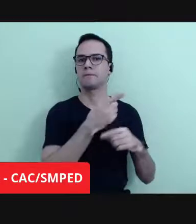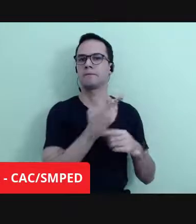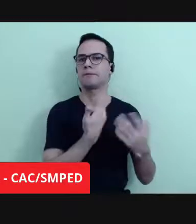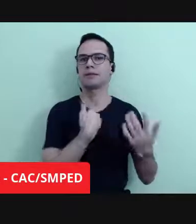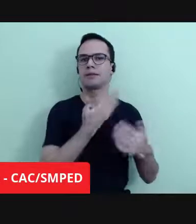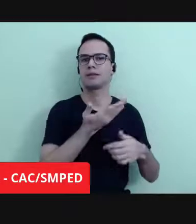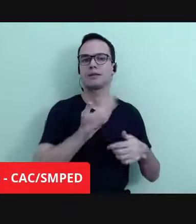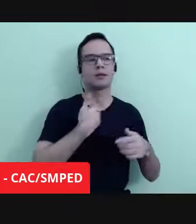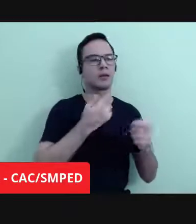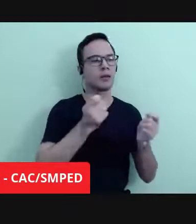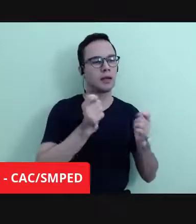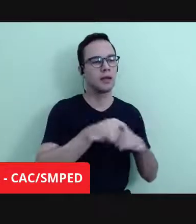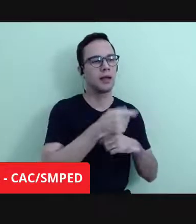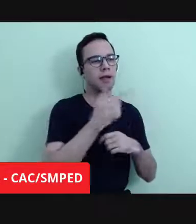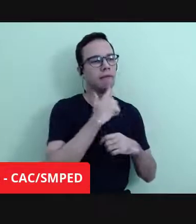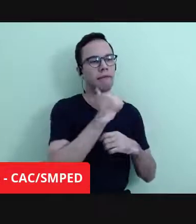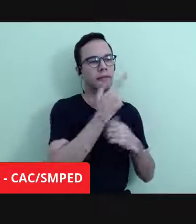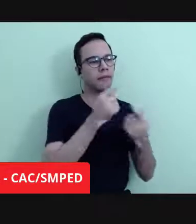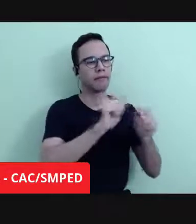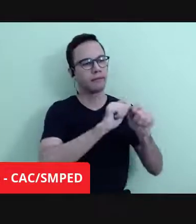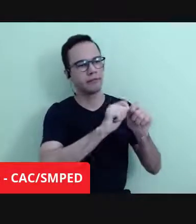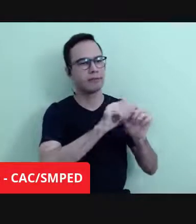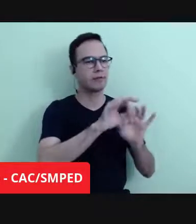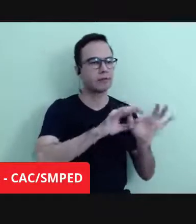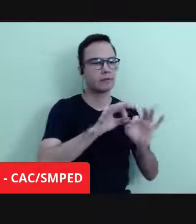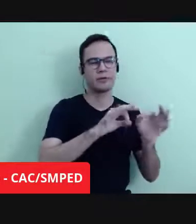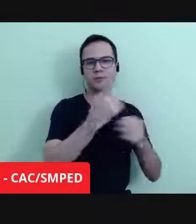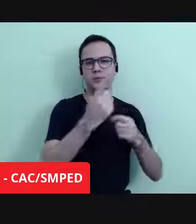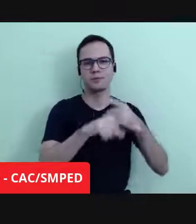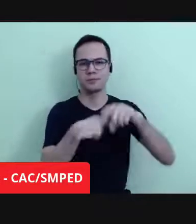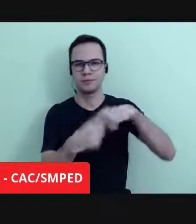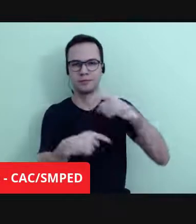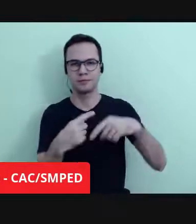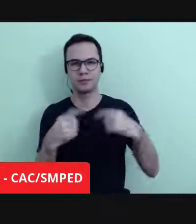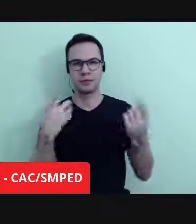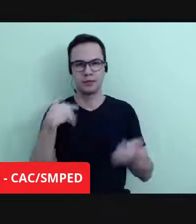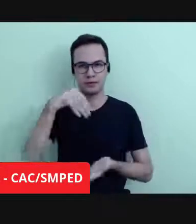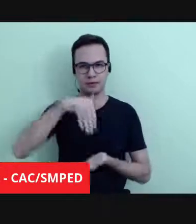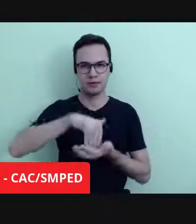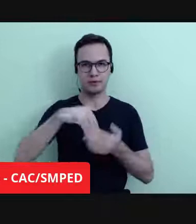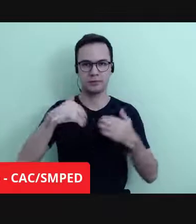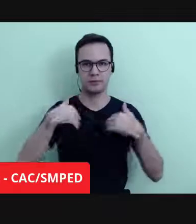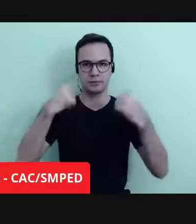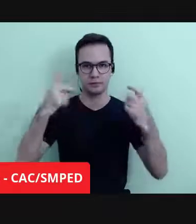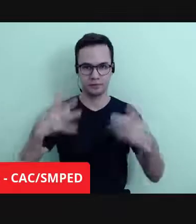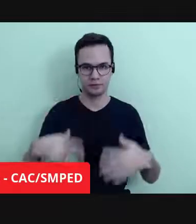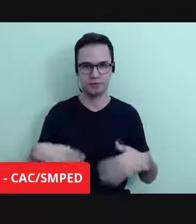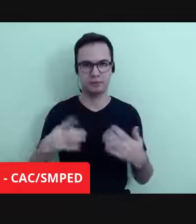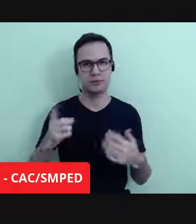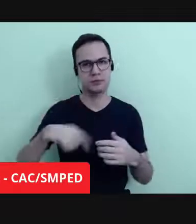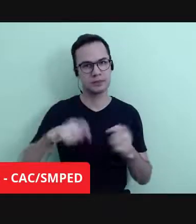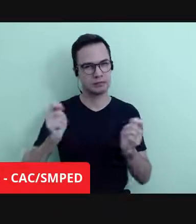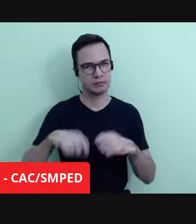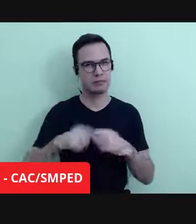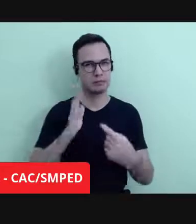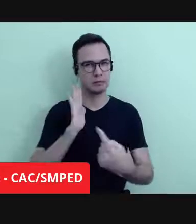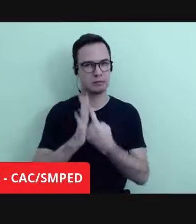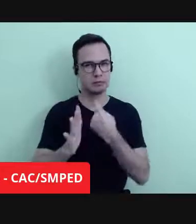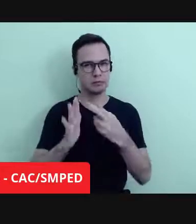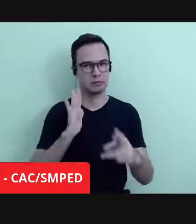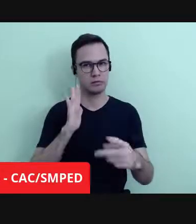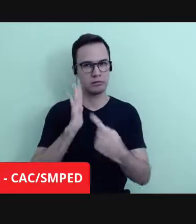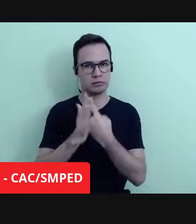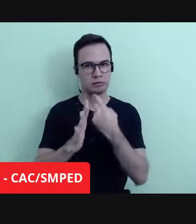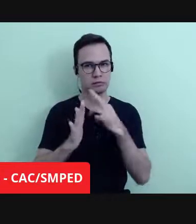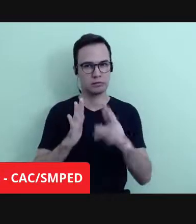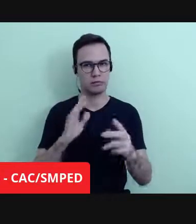O capacitismo na forma de construir, de fazer, de se relacionar. E aí, para finalizar, e para a gente ter um tempinho aqui para falar um pouco,